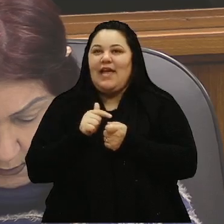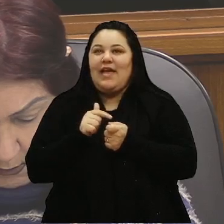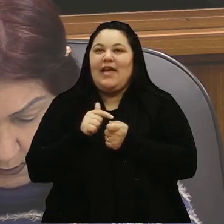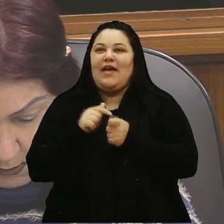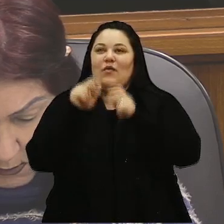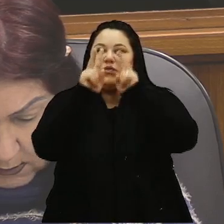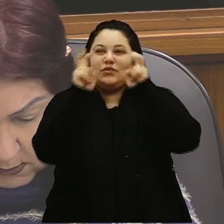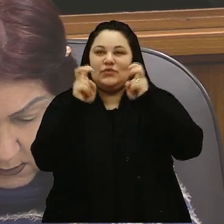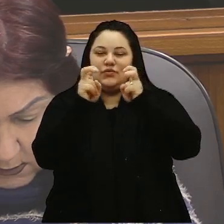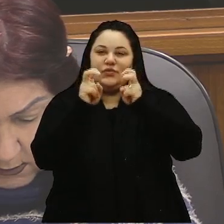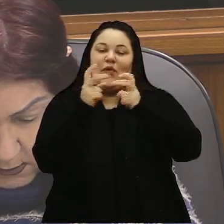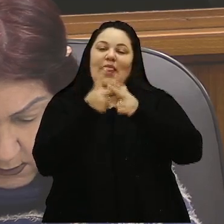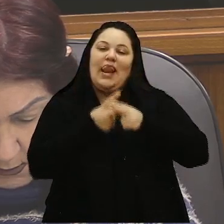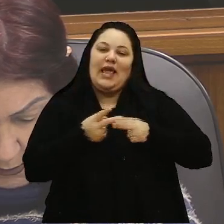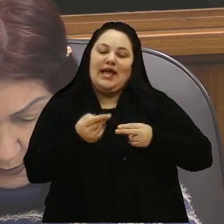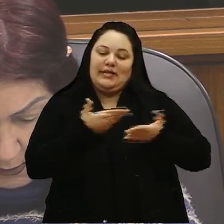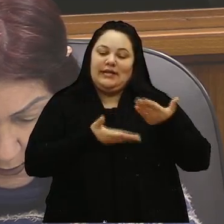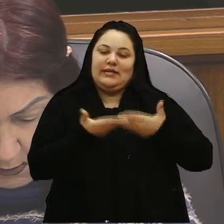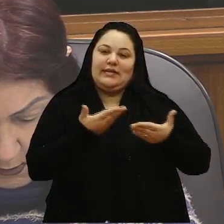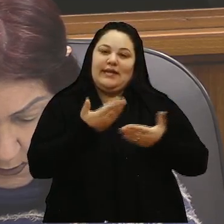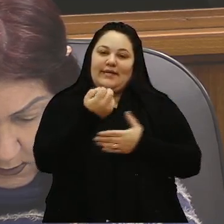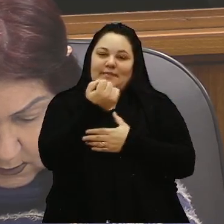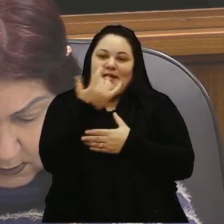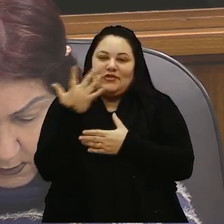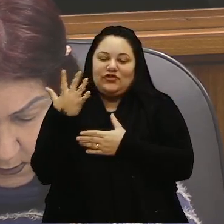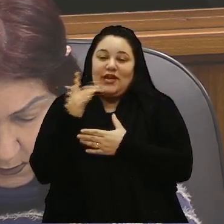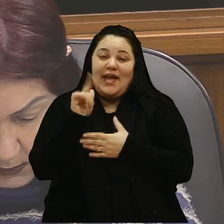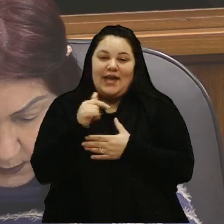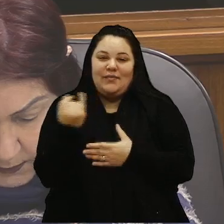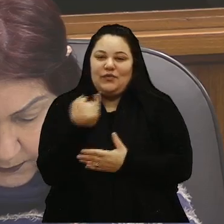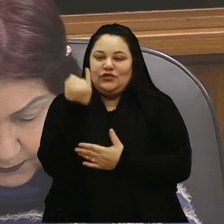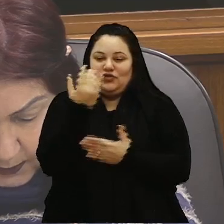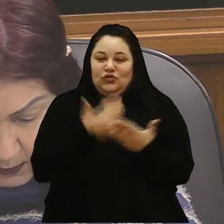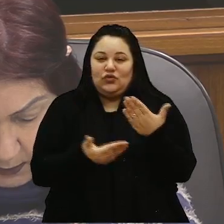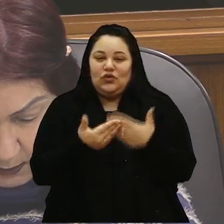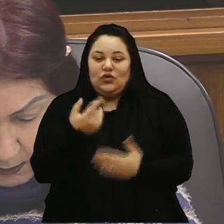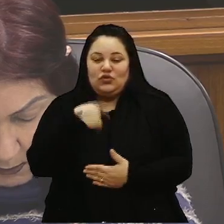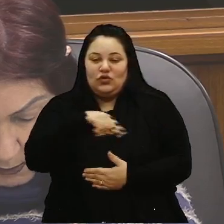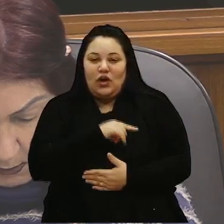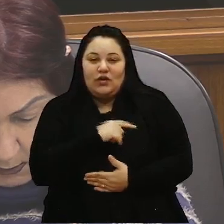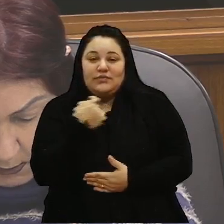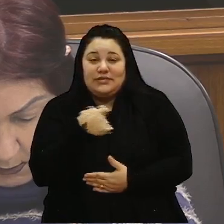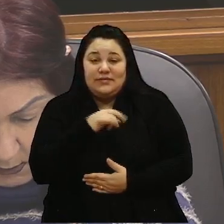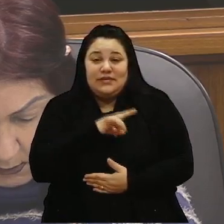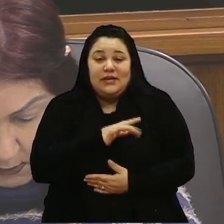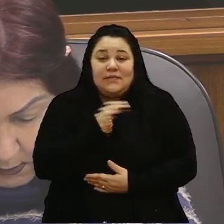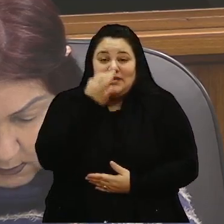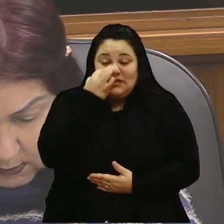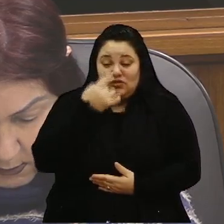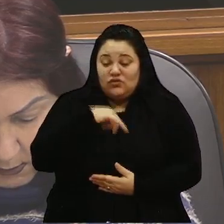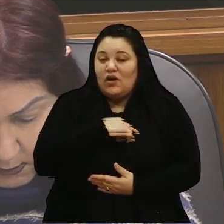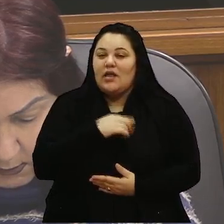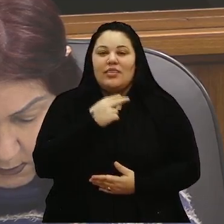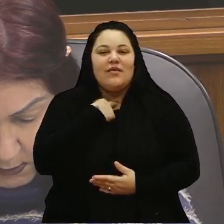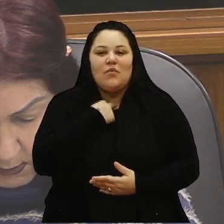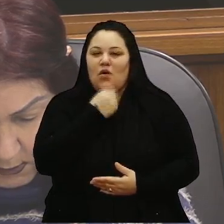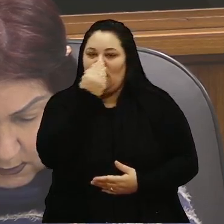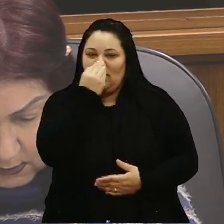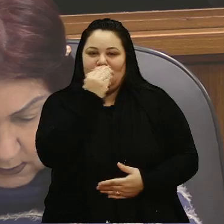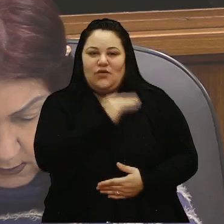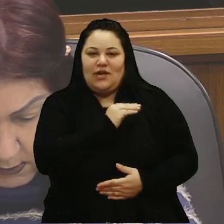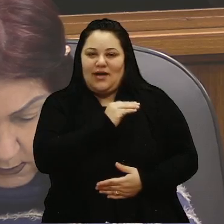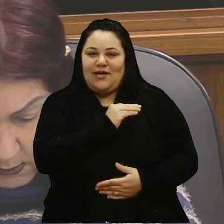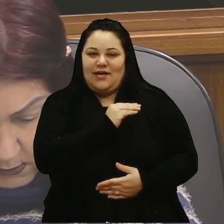que, de início, é importante que todos e todas nós tenhamos presente que a gente não pode mais ignorar as